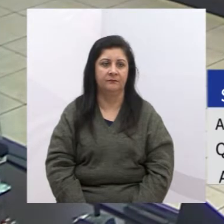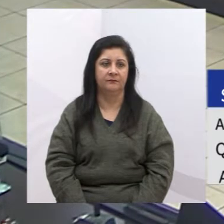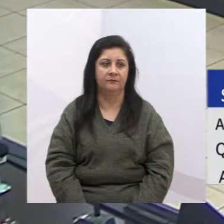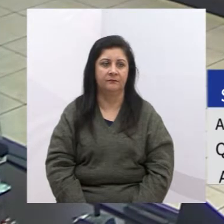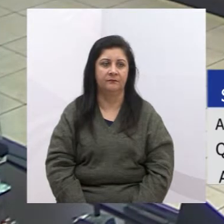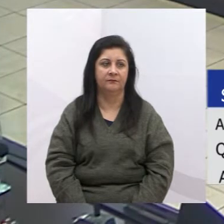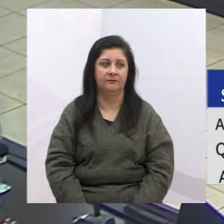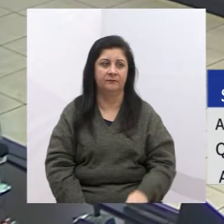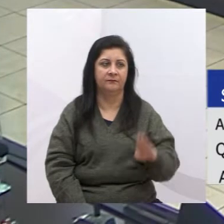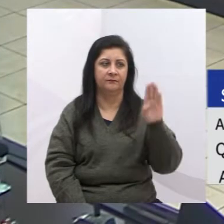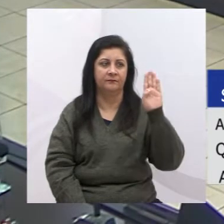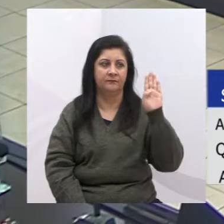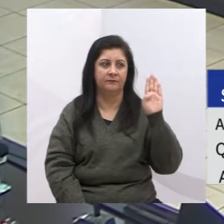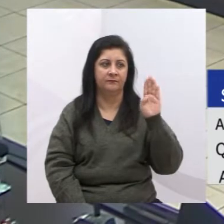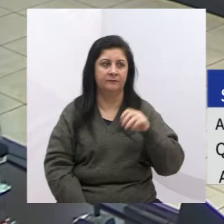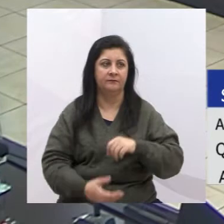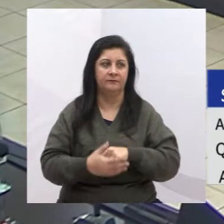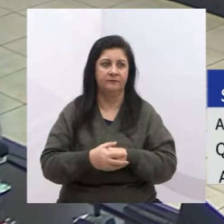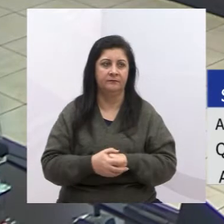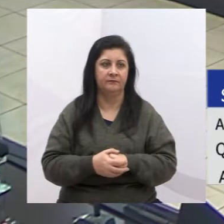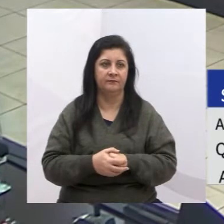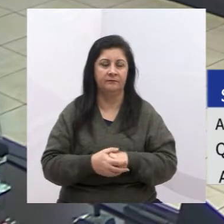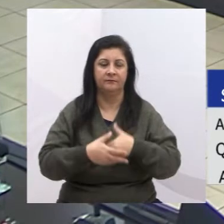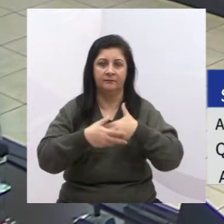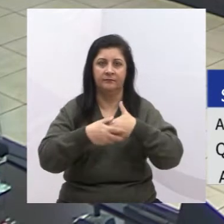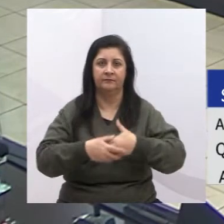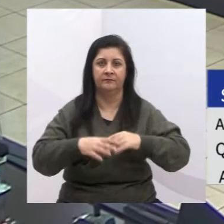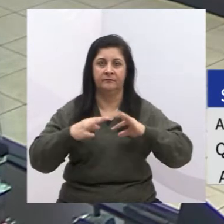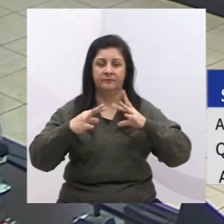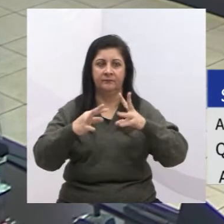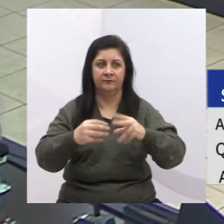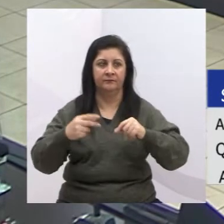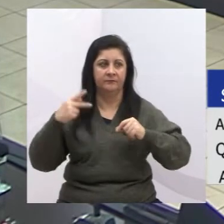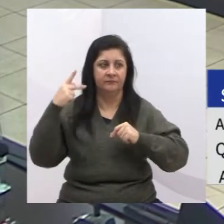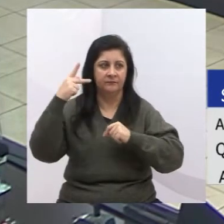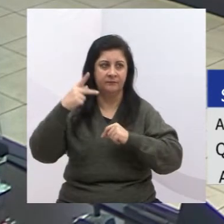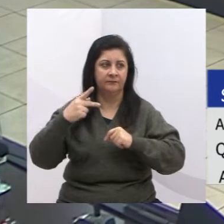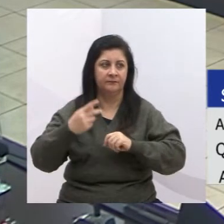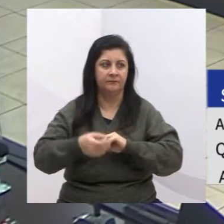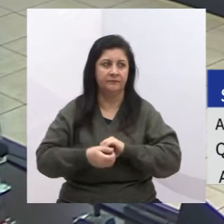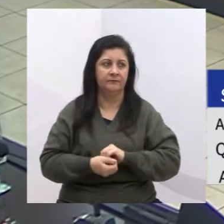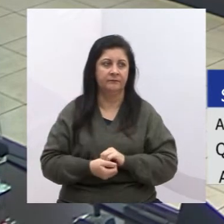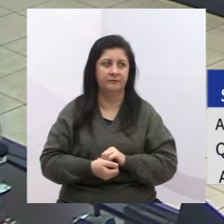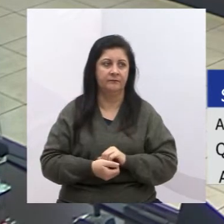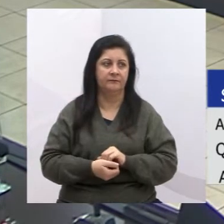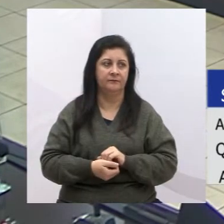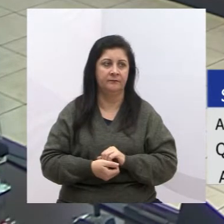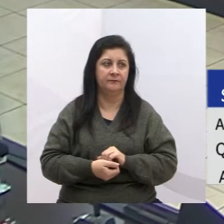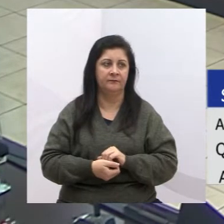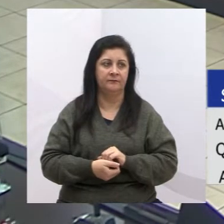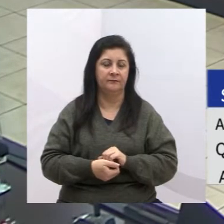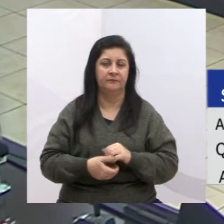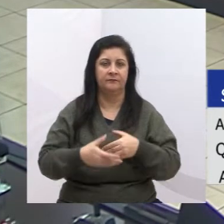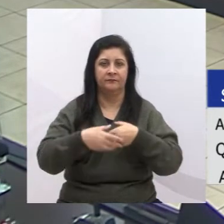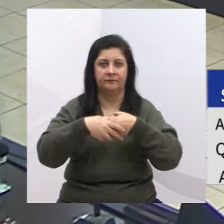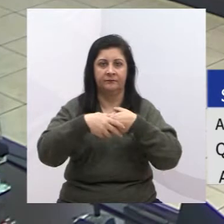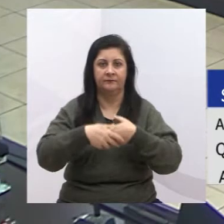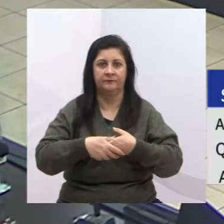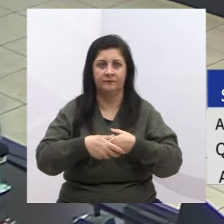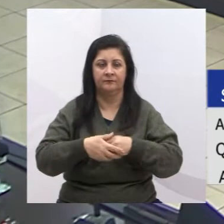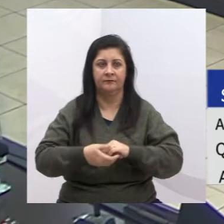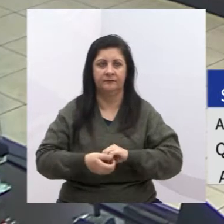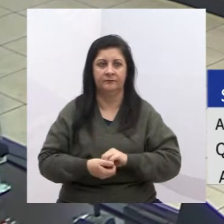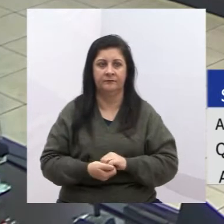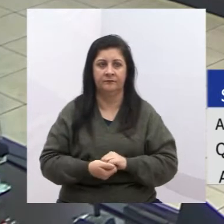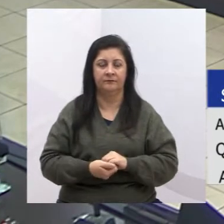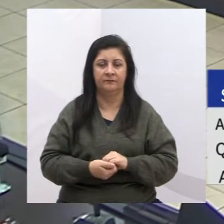Quero cumprimentar todos os vereadores, vereadoras, aqueles que nos acompanham de casa, cumprimentar os que estão